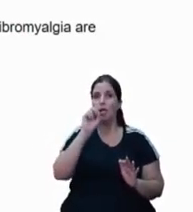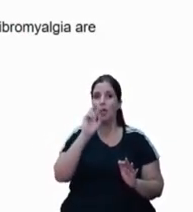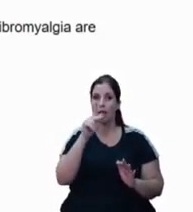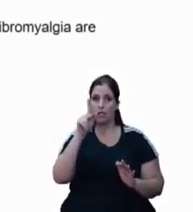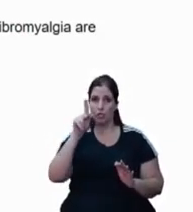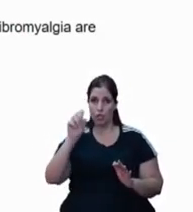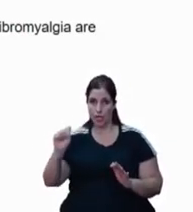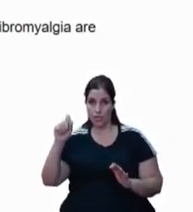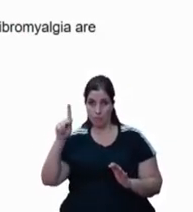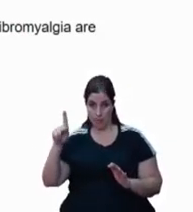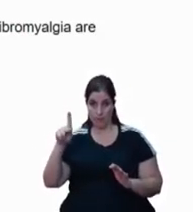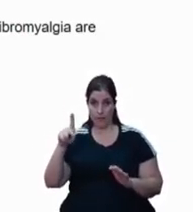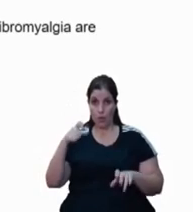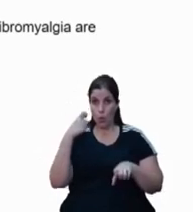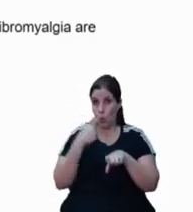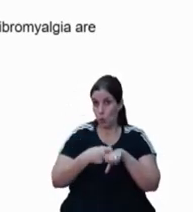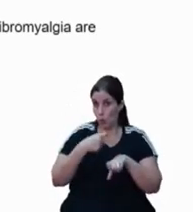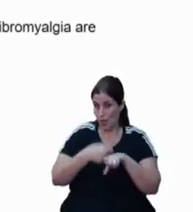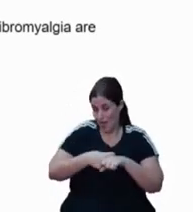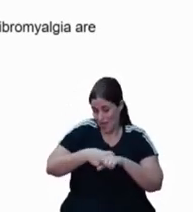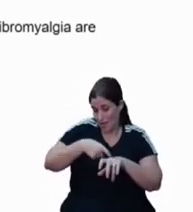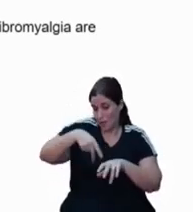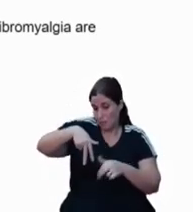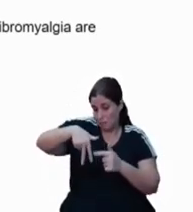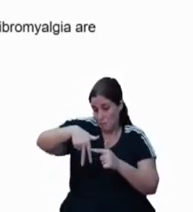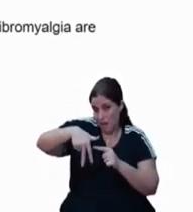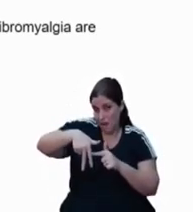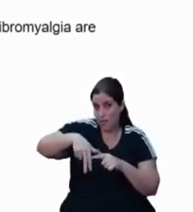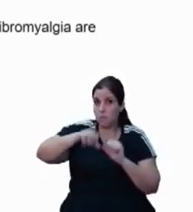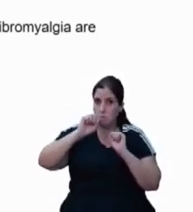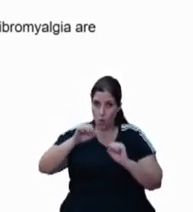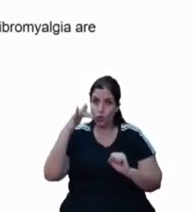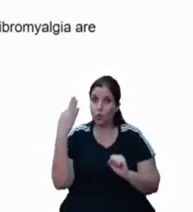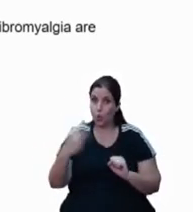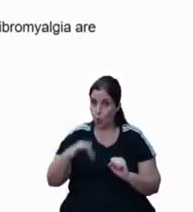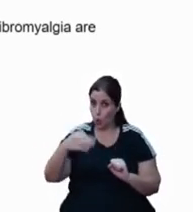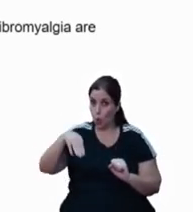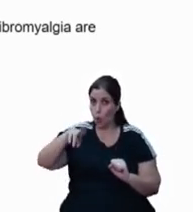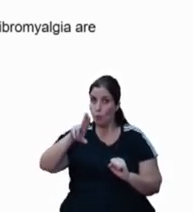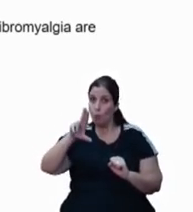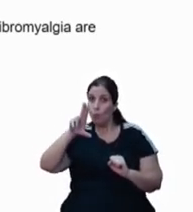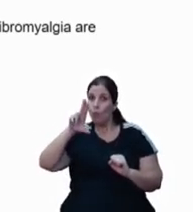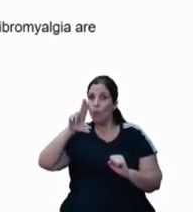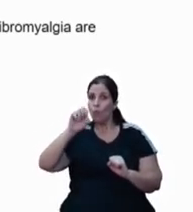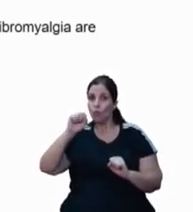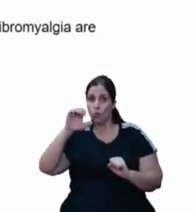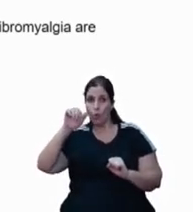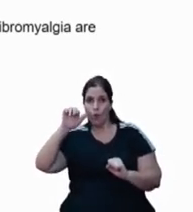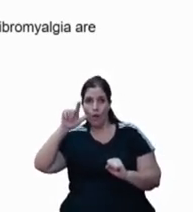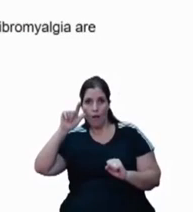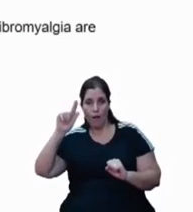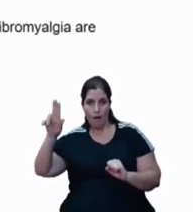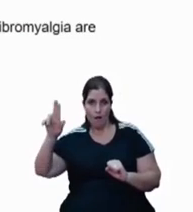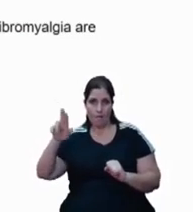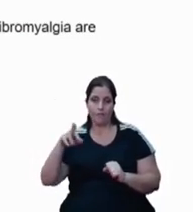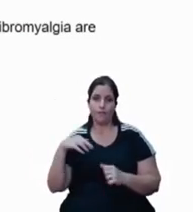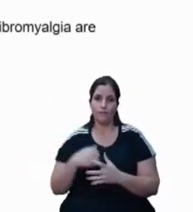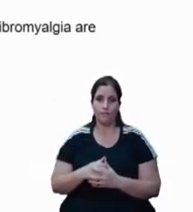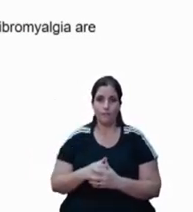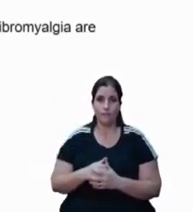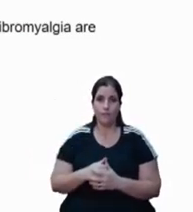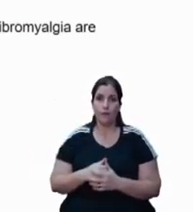nas pernas pode causar dor com alongamento muscular, irritação muscular, câimbras musculares e fadiga muscular. Além